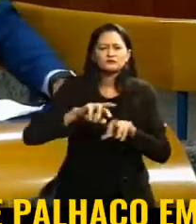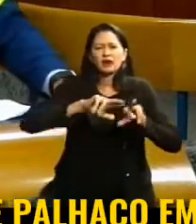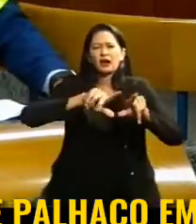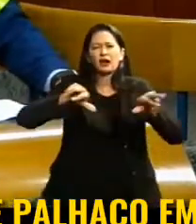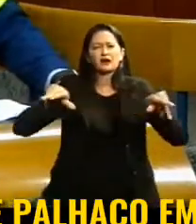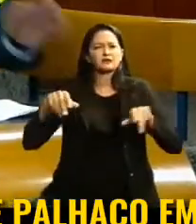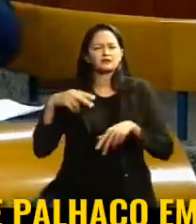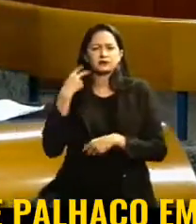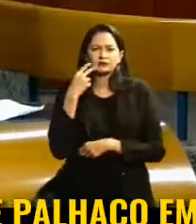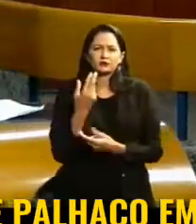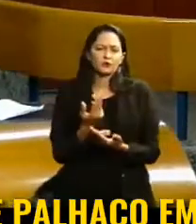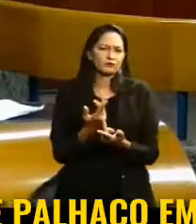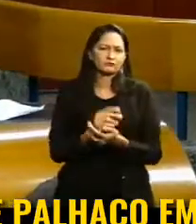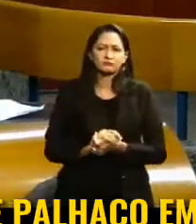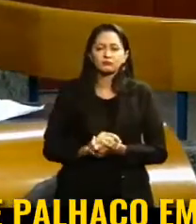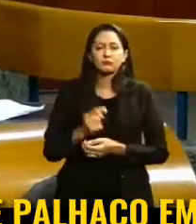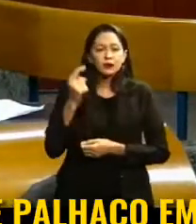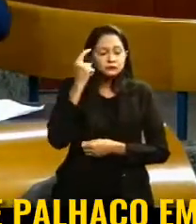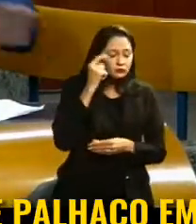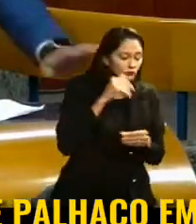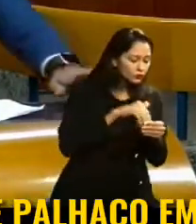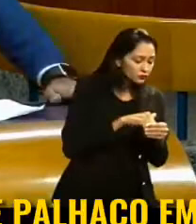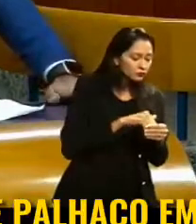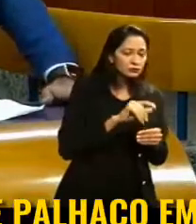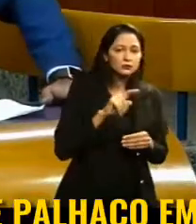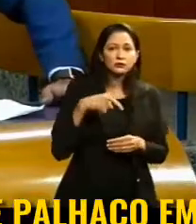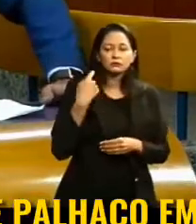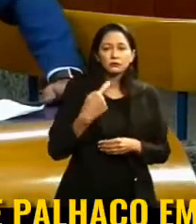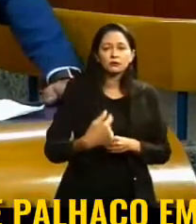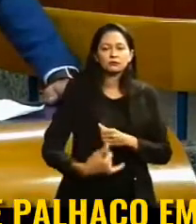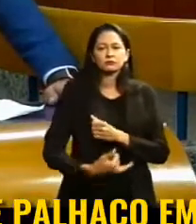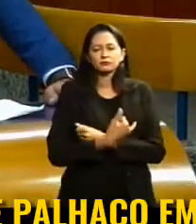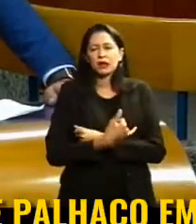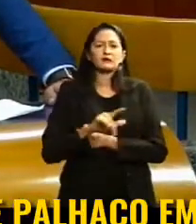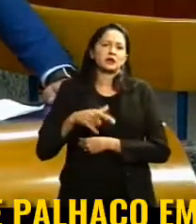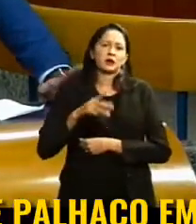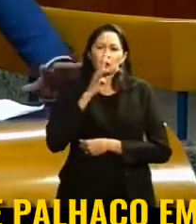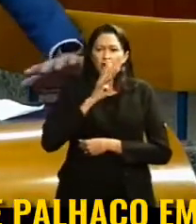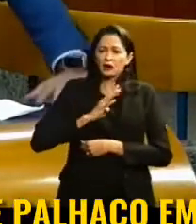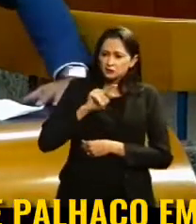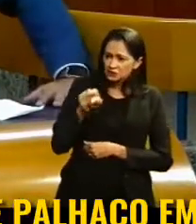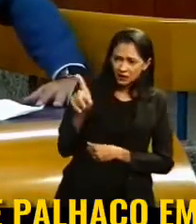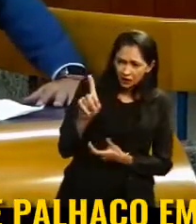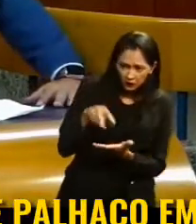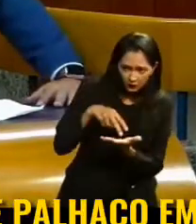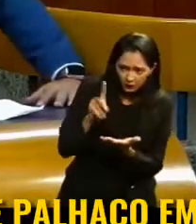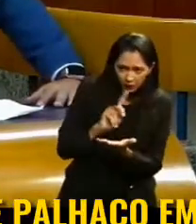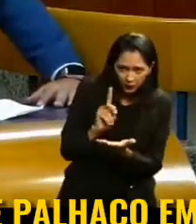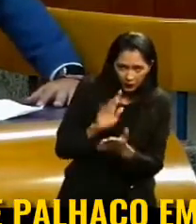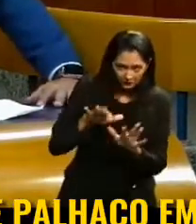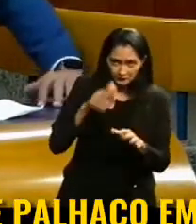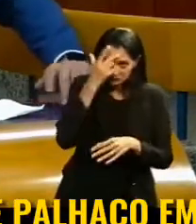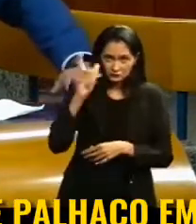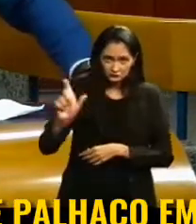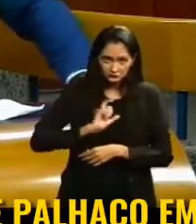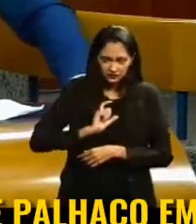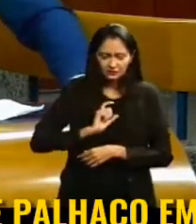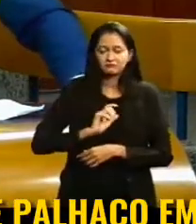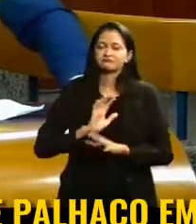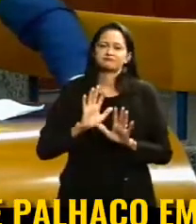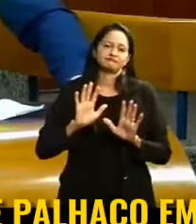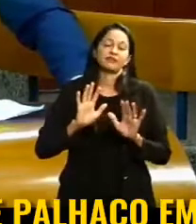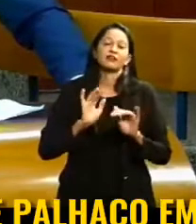também foram. Aí talvez alguém vai dizer, vereador, você não leu o projeto de lei, não? Você não viu o projeto de lei, não? Aí eu quero